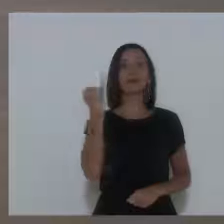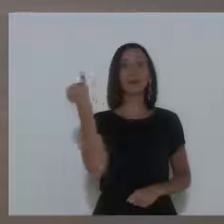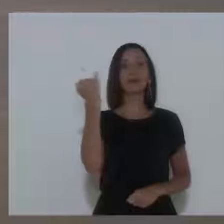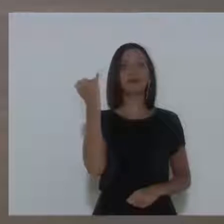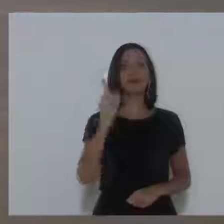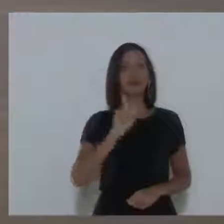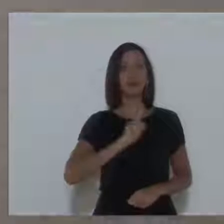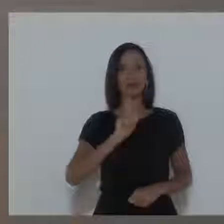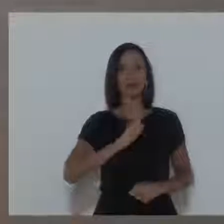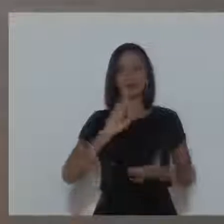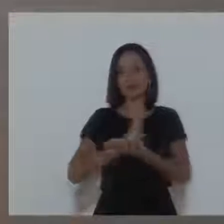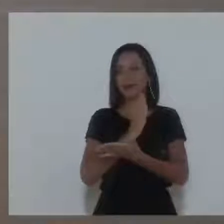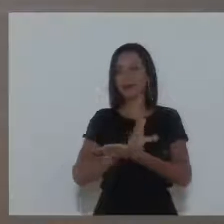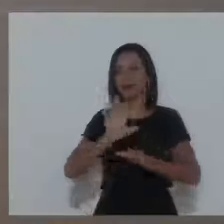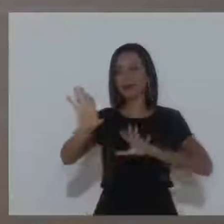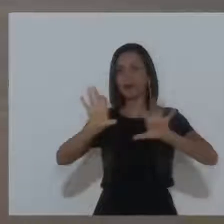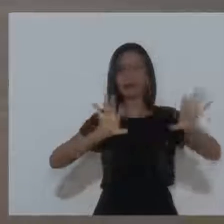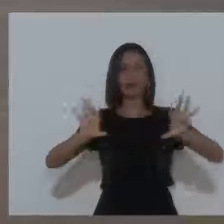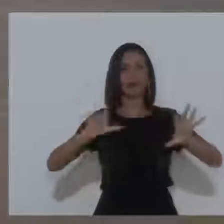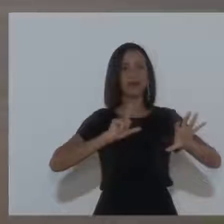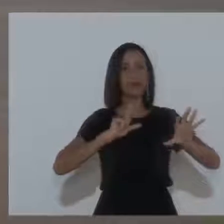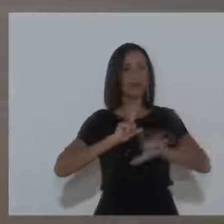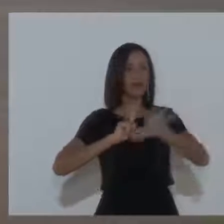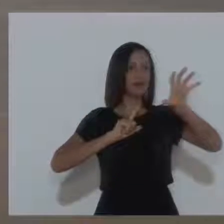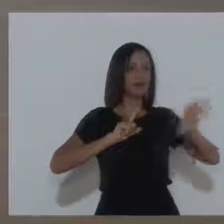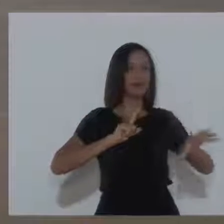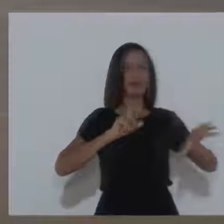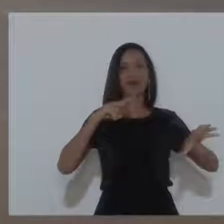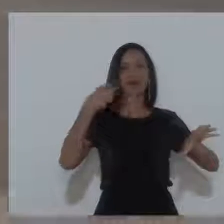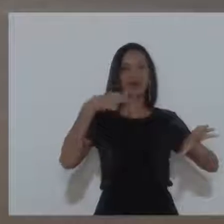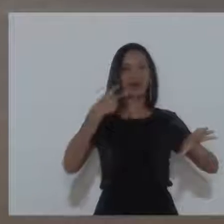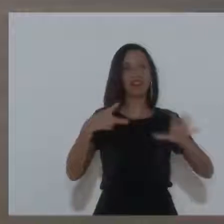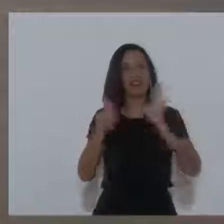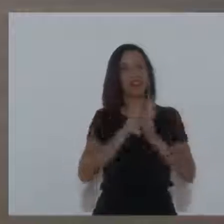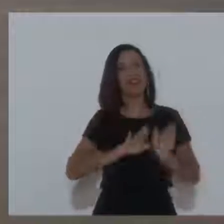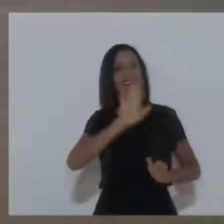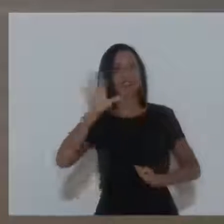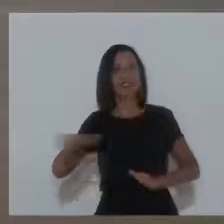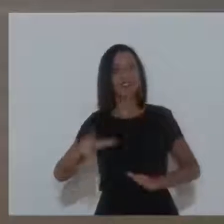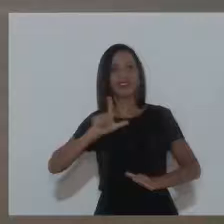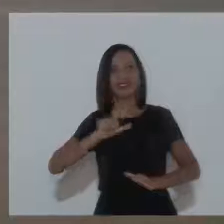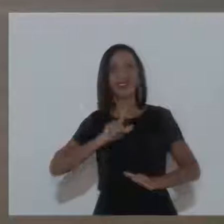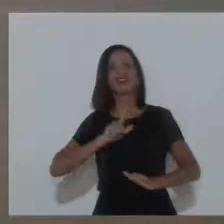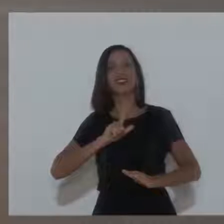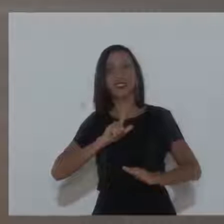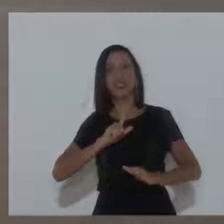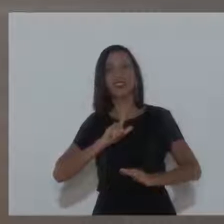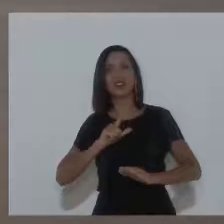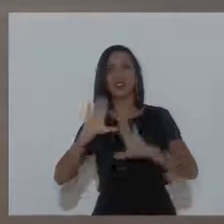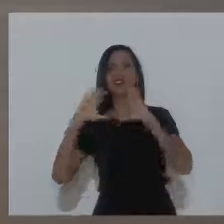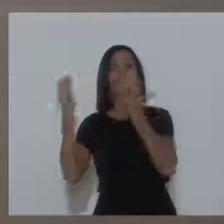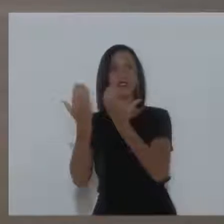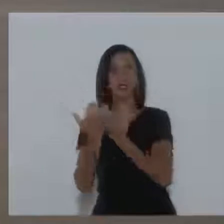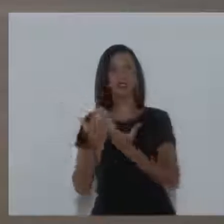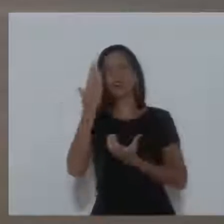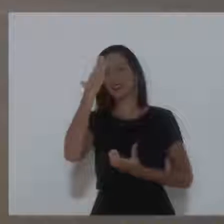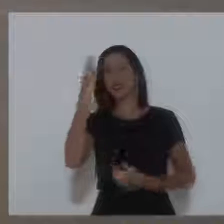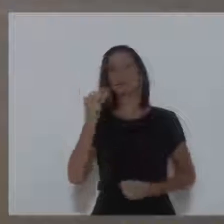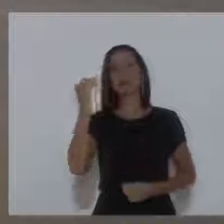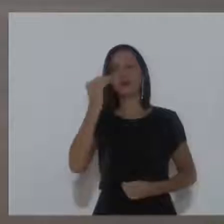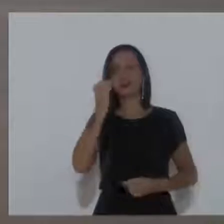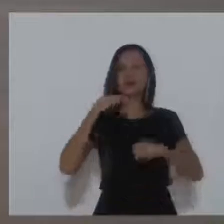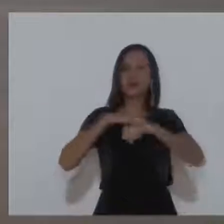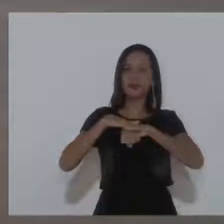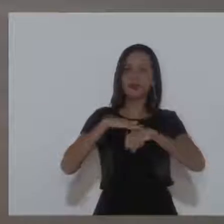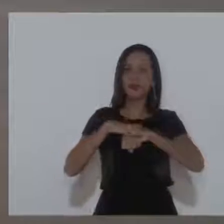de separar o vereador da instituição, né? E o Edu tem experiência suficiente para isso que nós conversamos um pouquinho